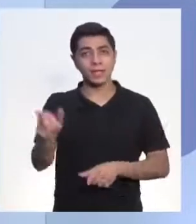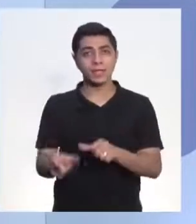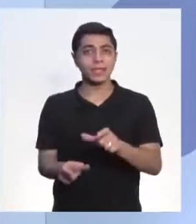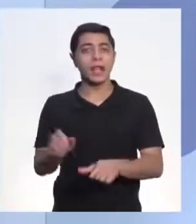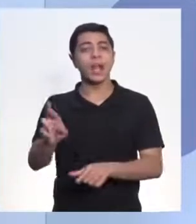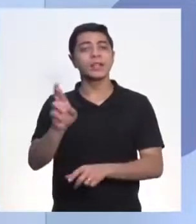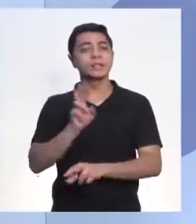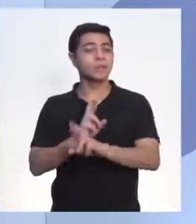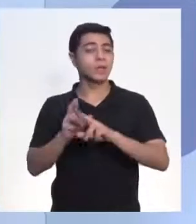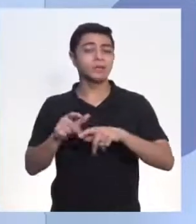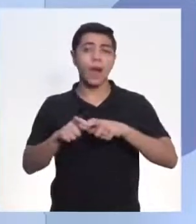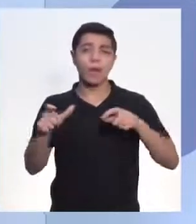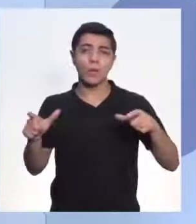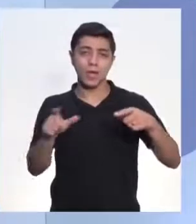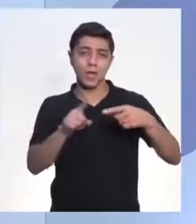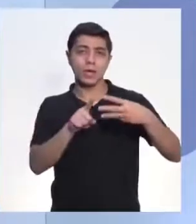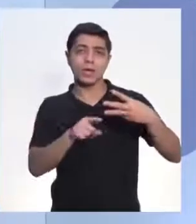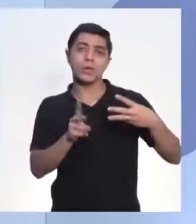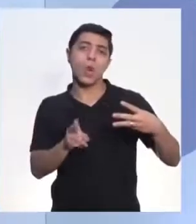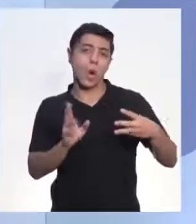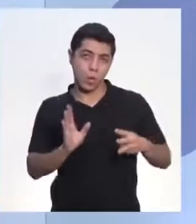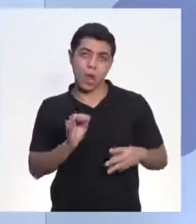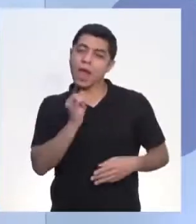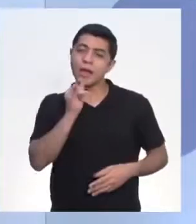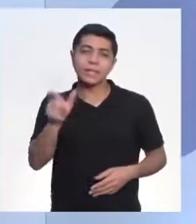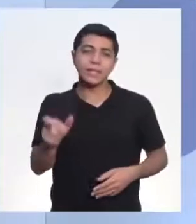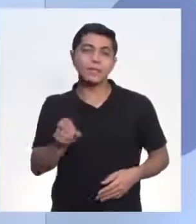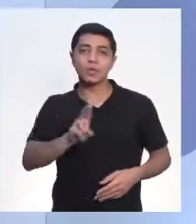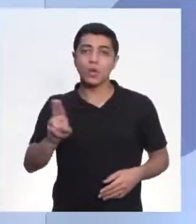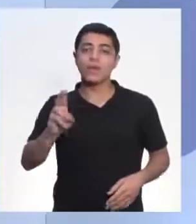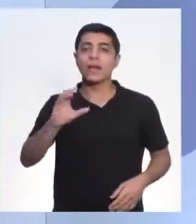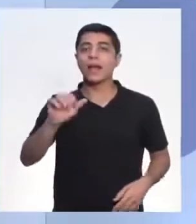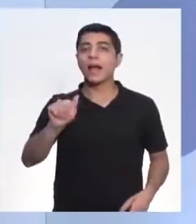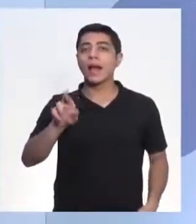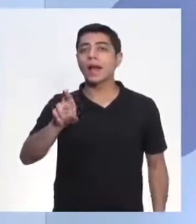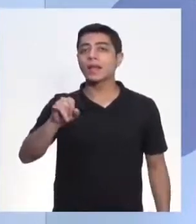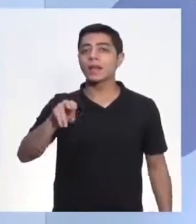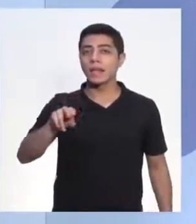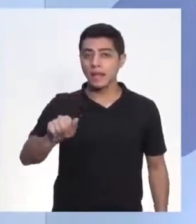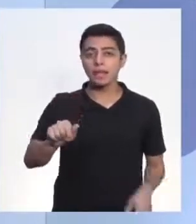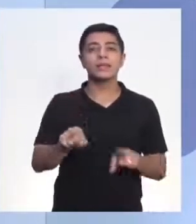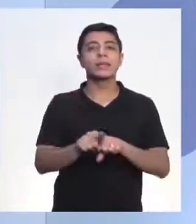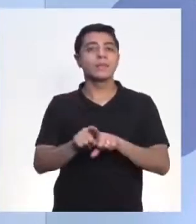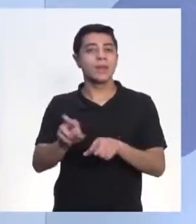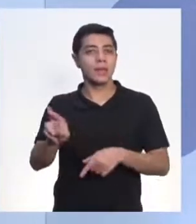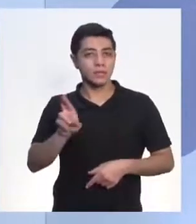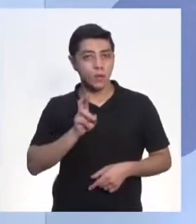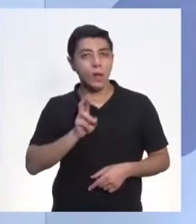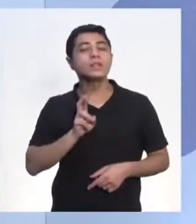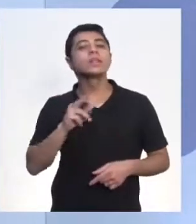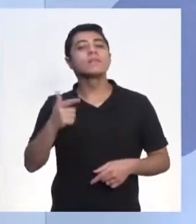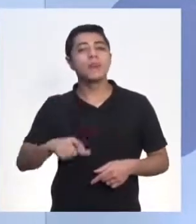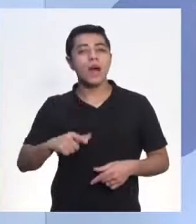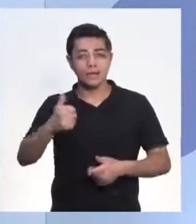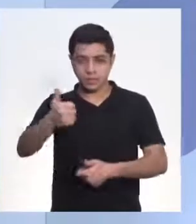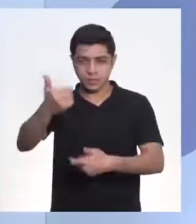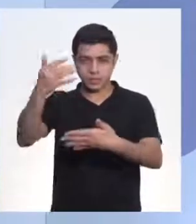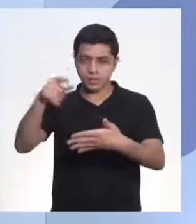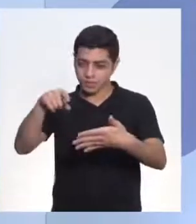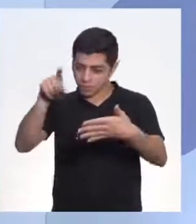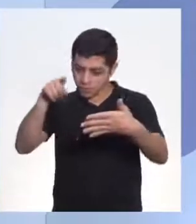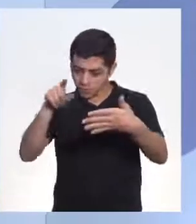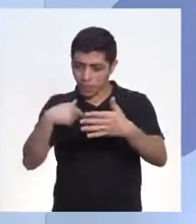essas respostas. Então, por exemplo, a Karina também colocou essa resposta. Eu encontrei aqui muitos professores